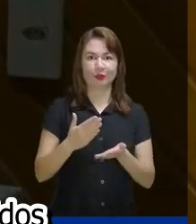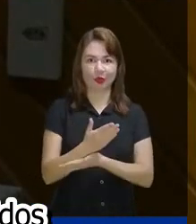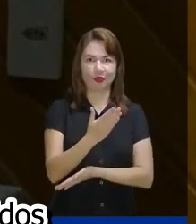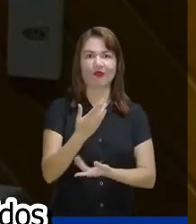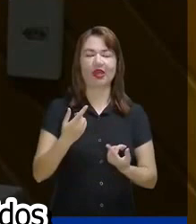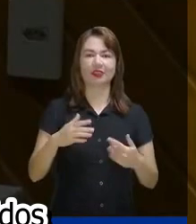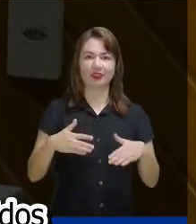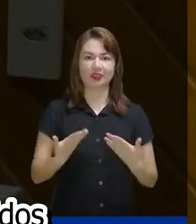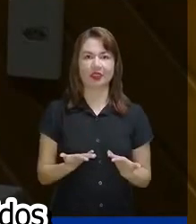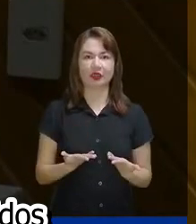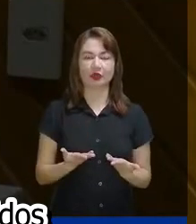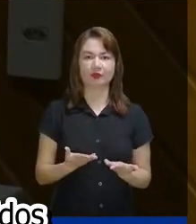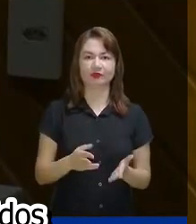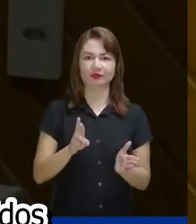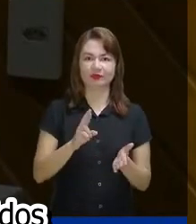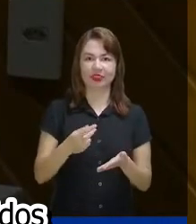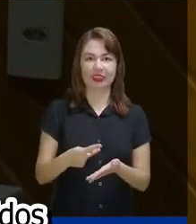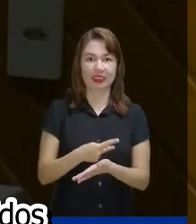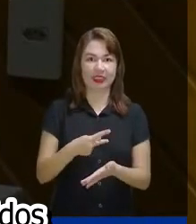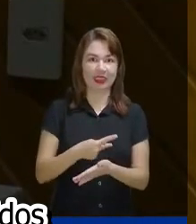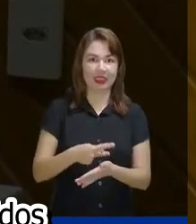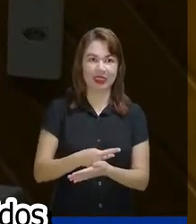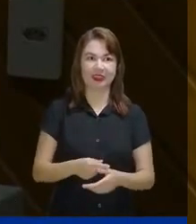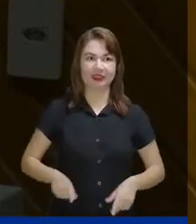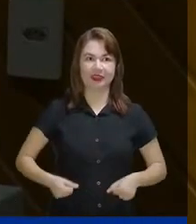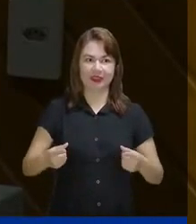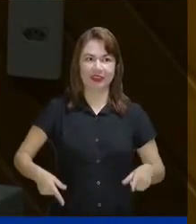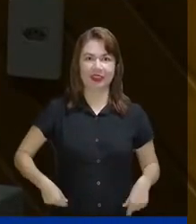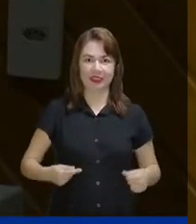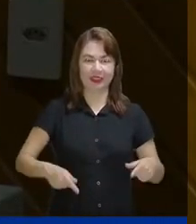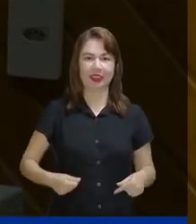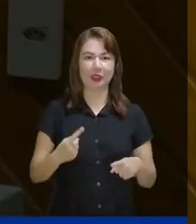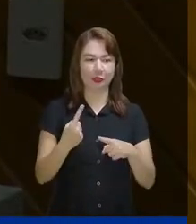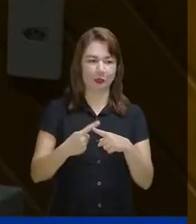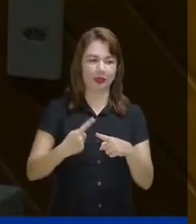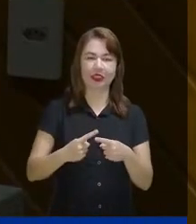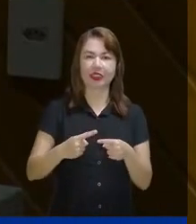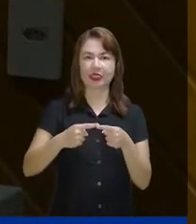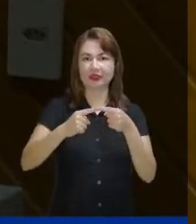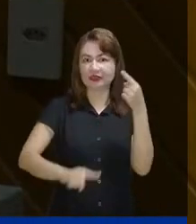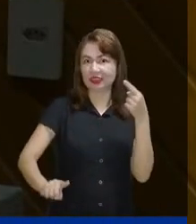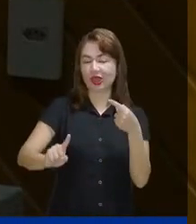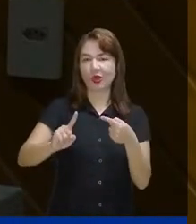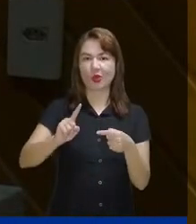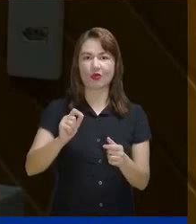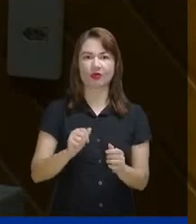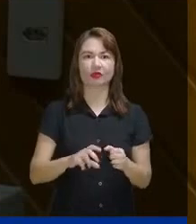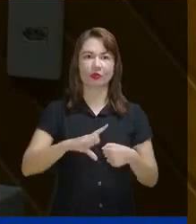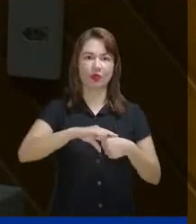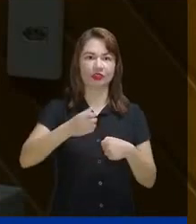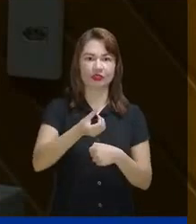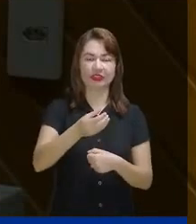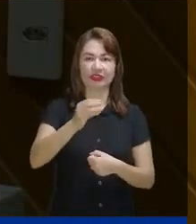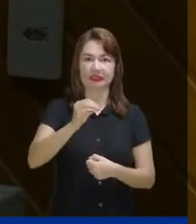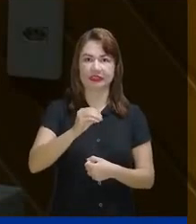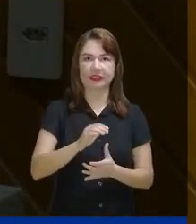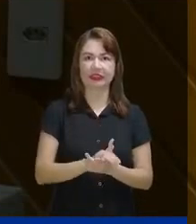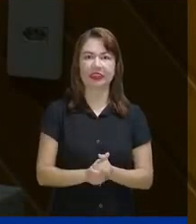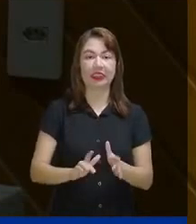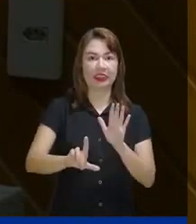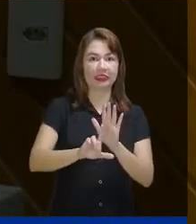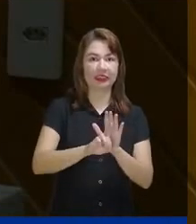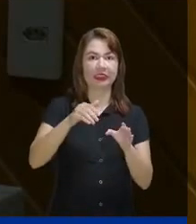reconhecidos a aplicação irregular em relação a esses gastos, posto que em desacordo com o artigo 60 da norma eleitoral.